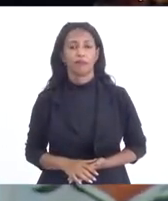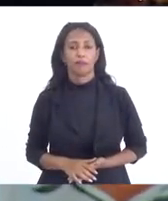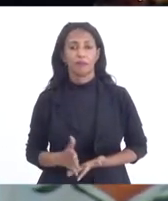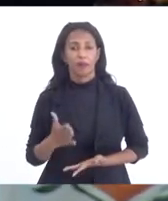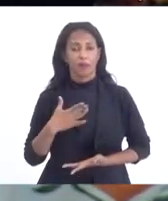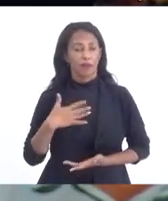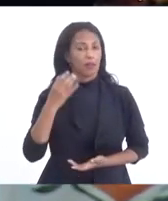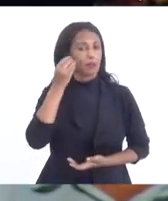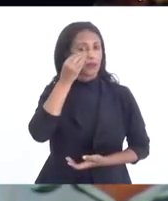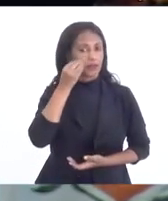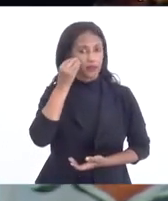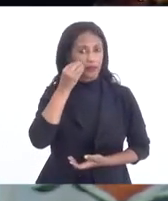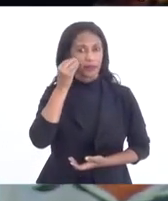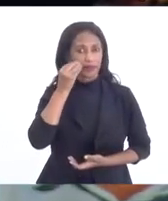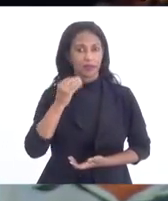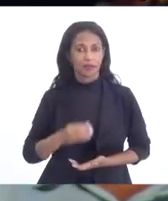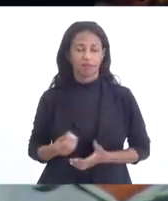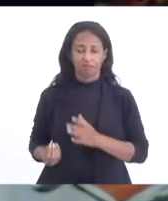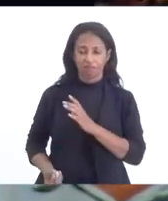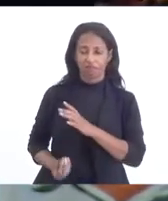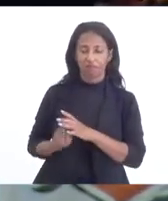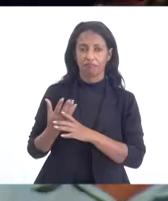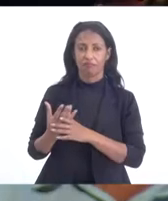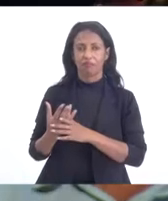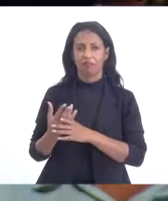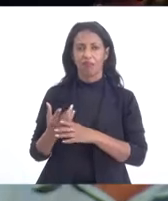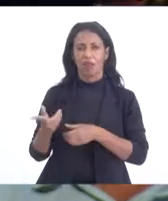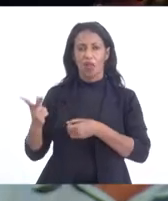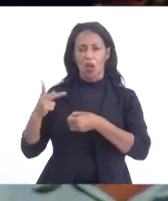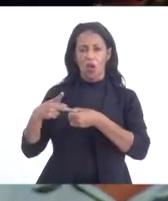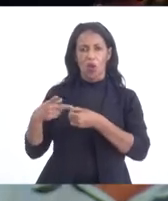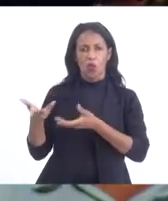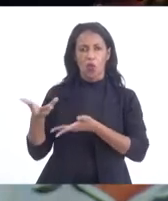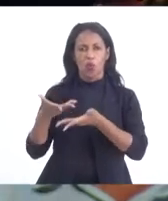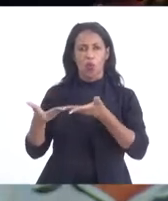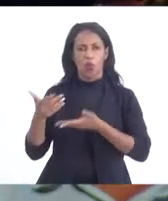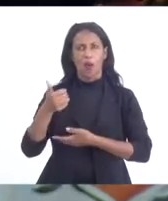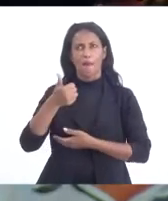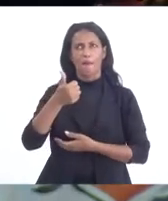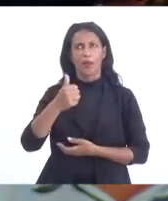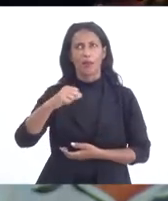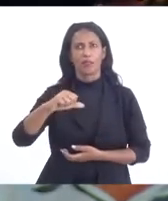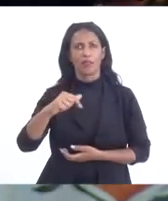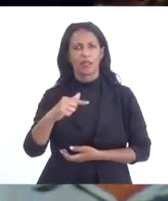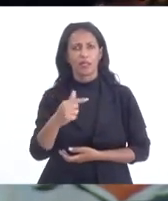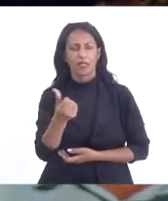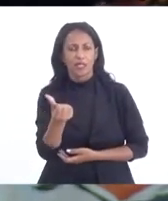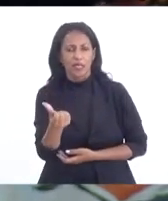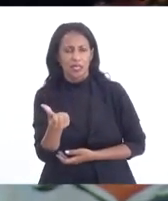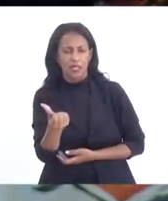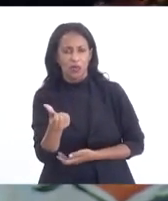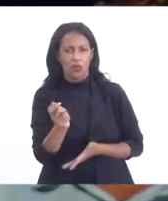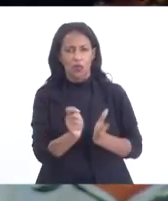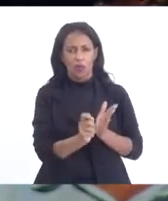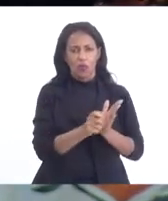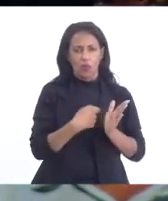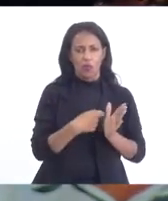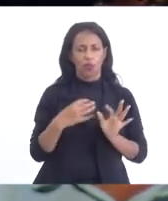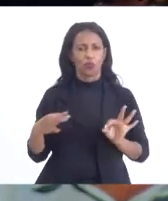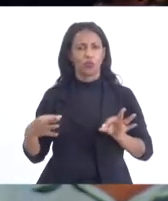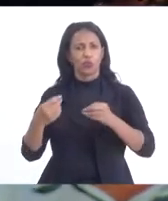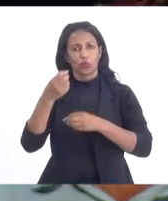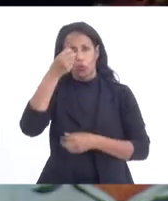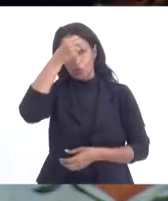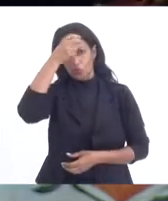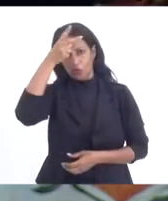minha experiência, criamos os royalties do petróleo, em 76, com a assinatura de todos os prefeitos